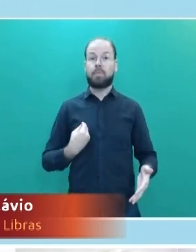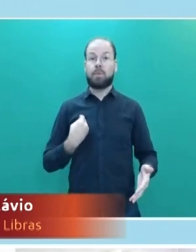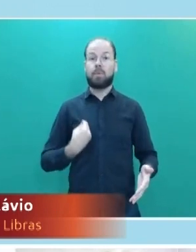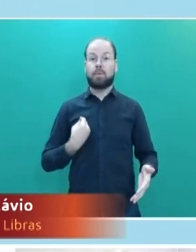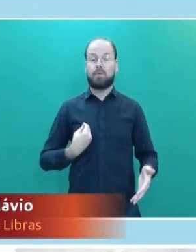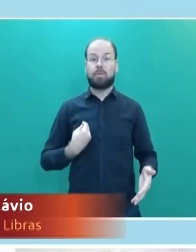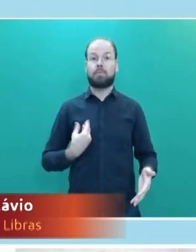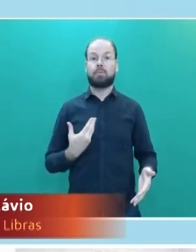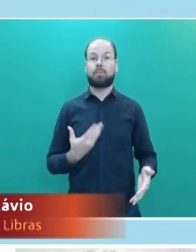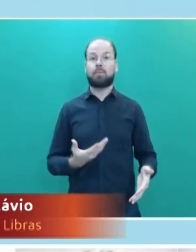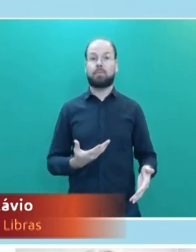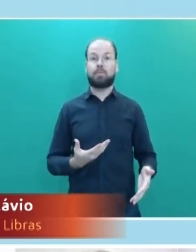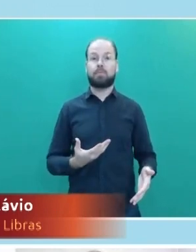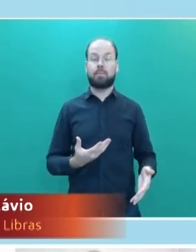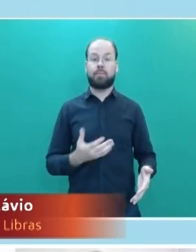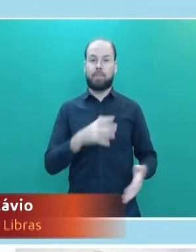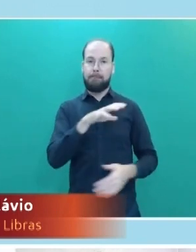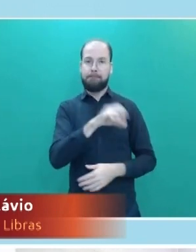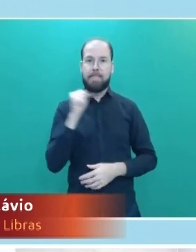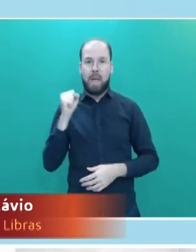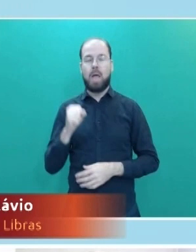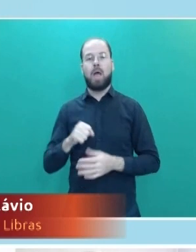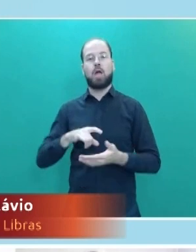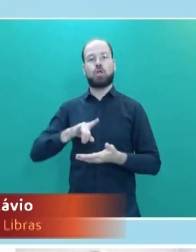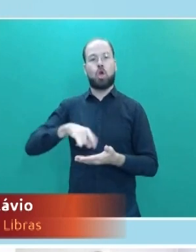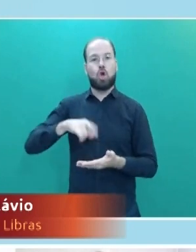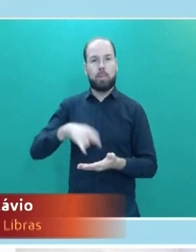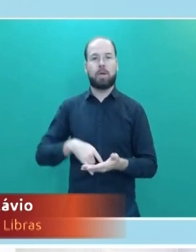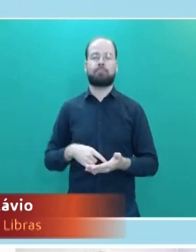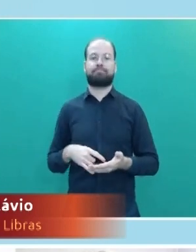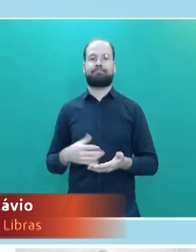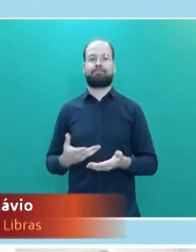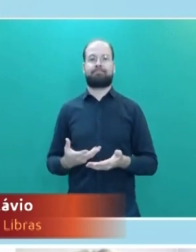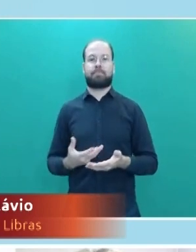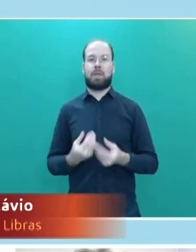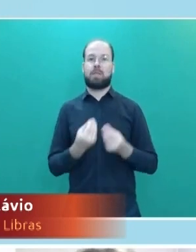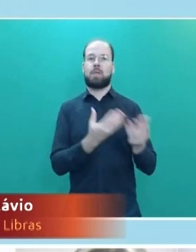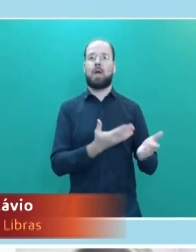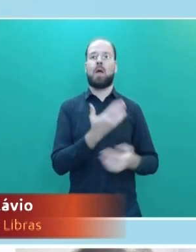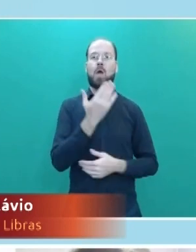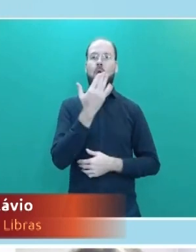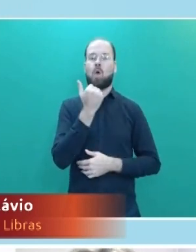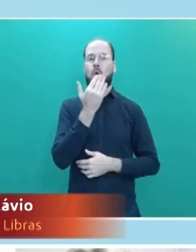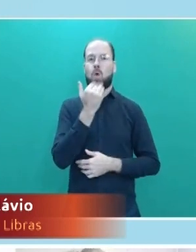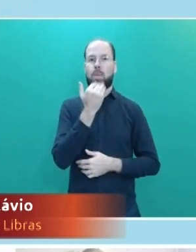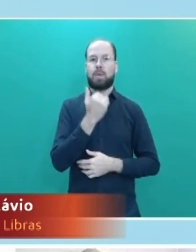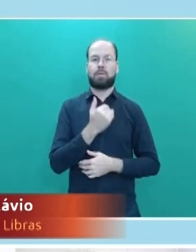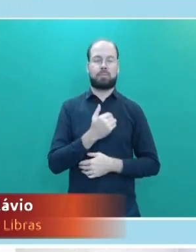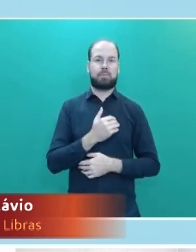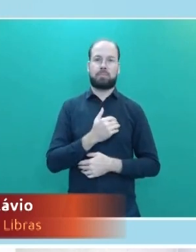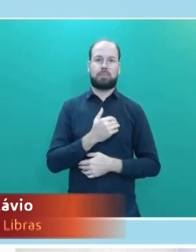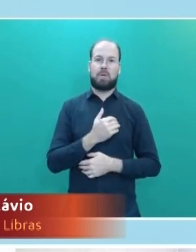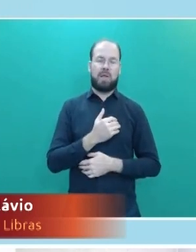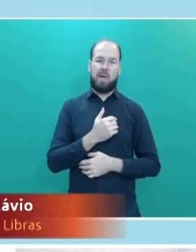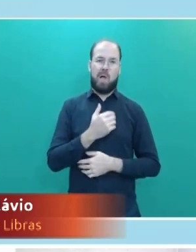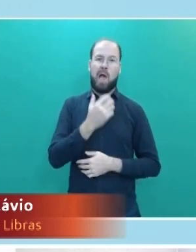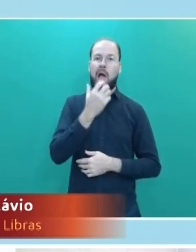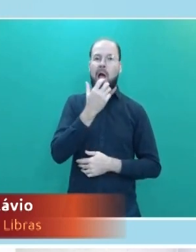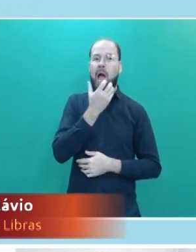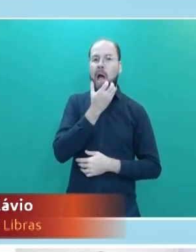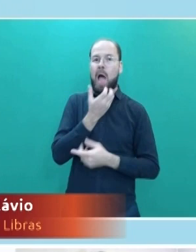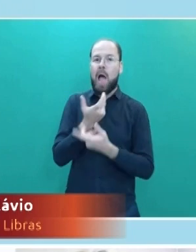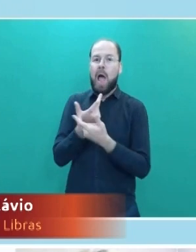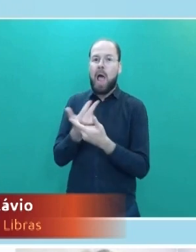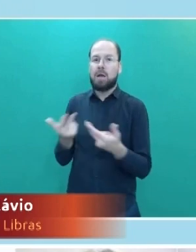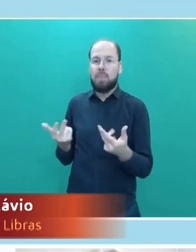geralmente pegos os documentos, é dada uma comida que você não daria para um animal.